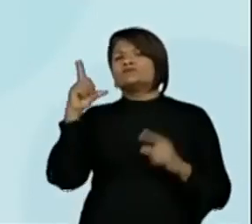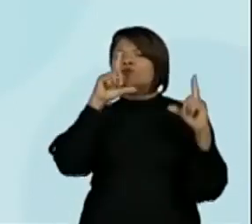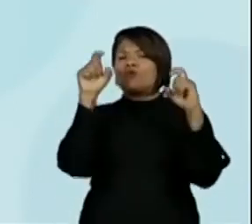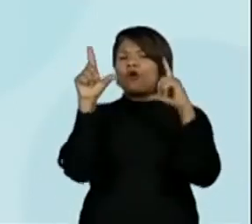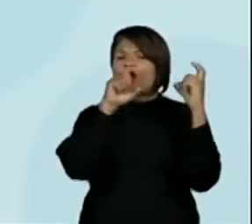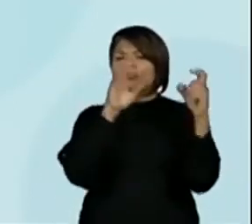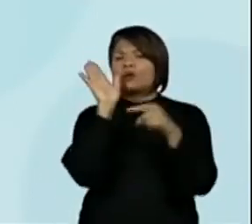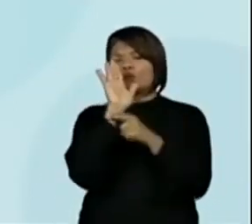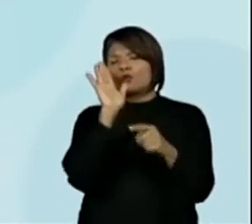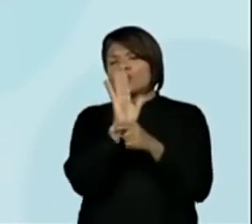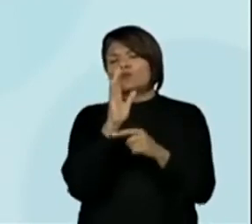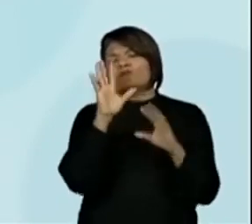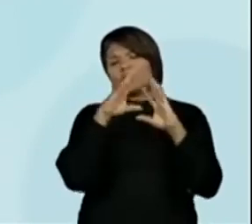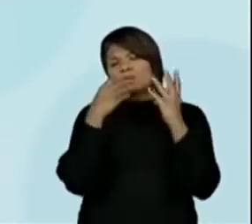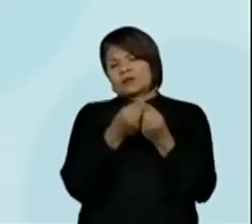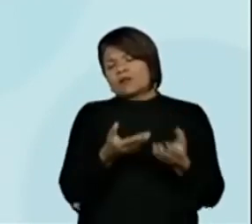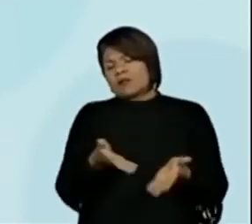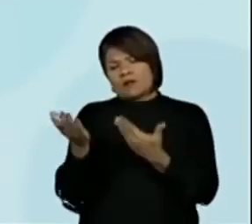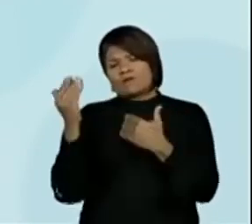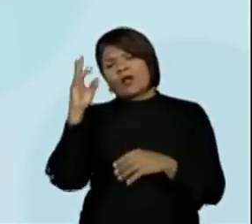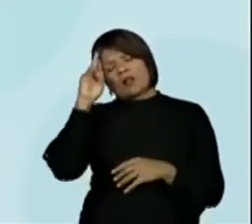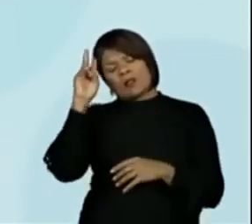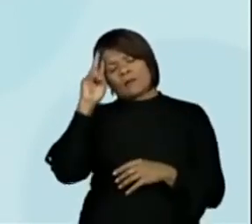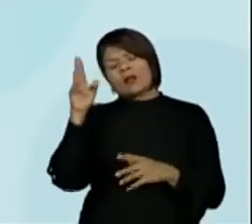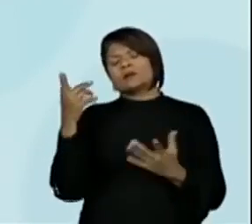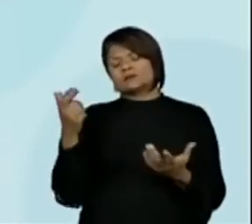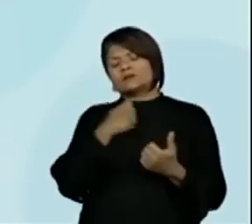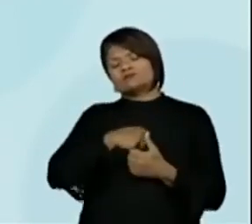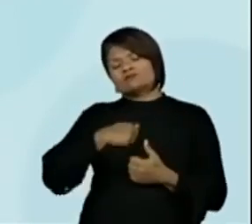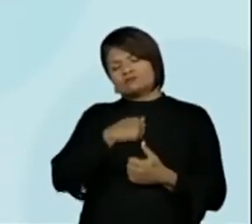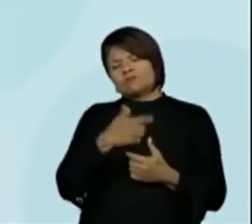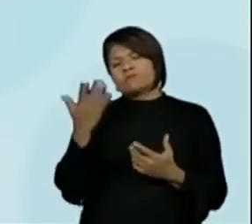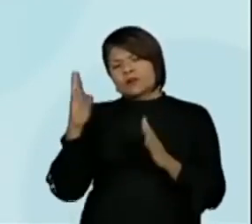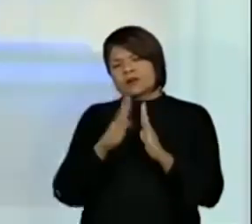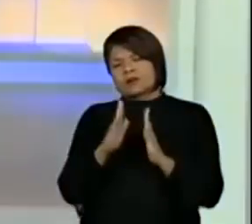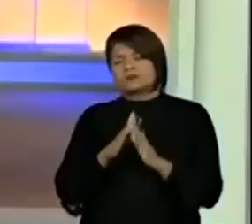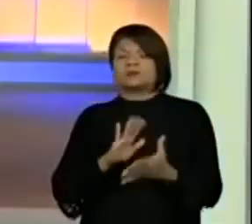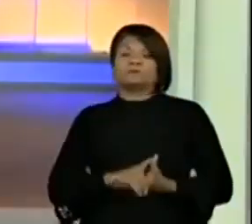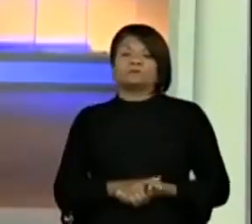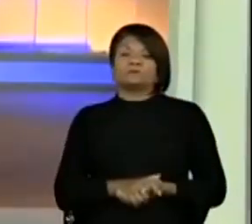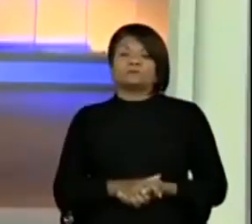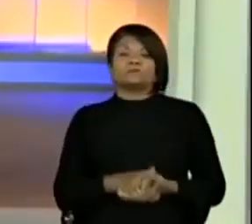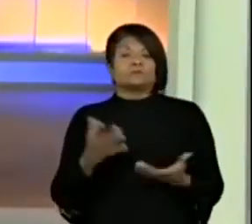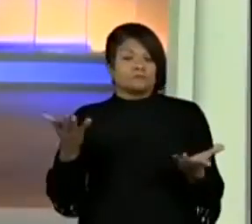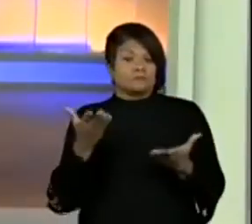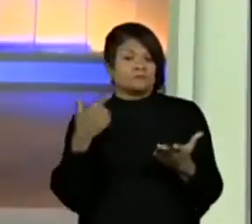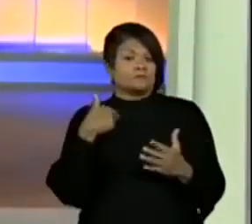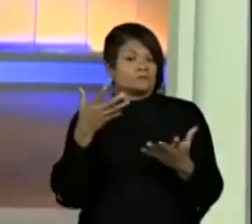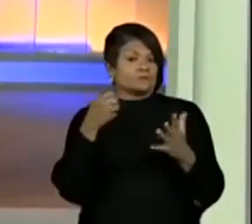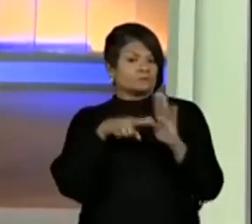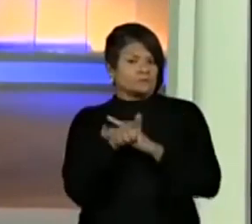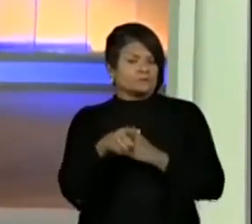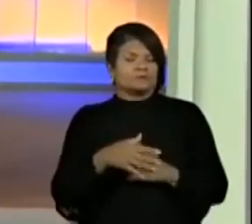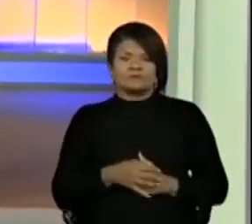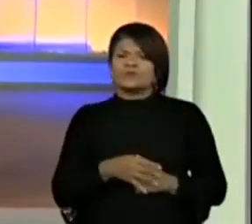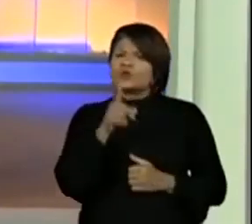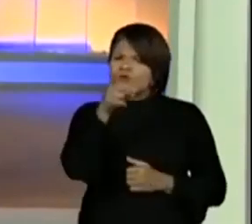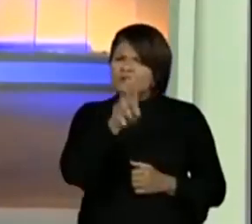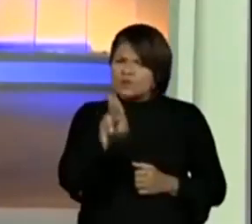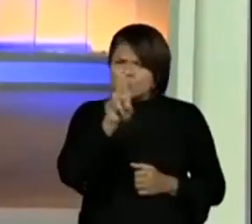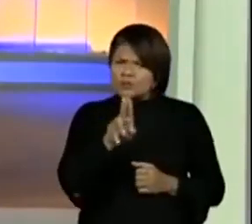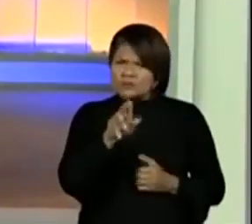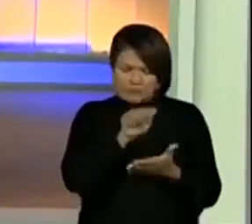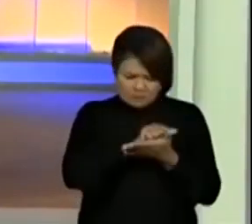dos funcionários para a família levar uma lembrança para casa. Quero fazer uma pergunta agora para você. Você usa o